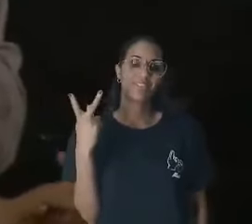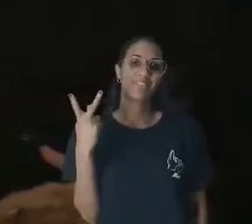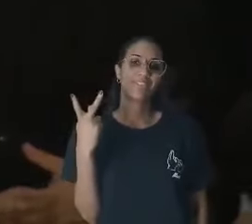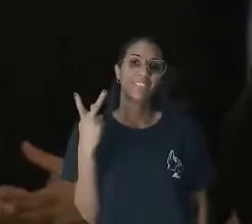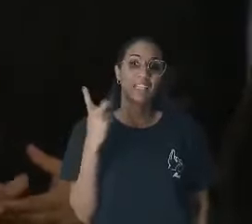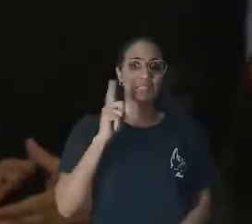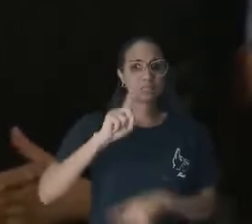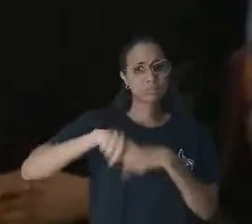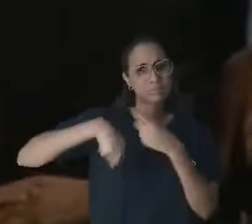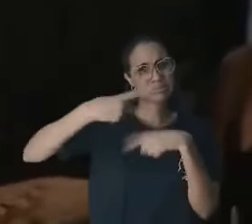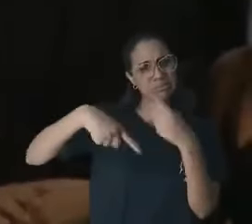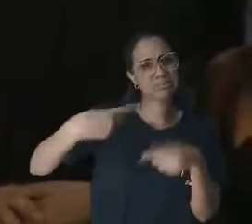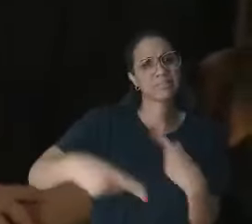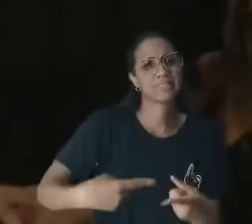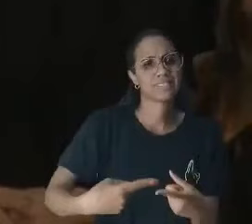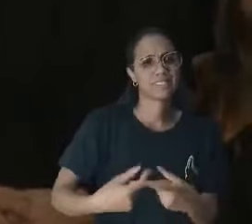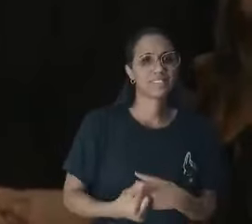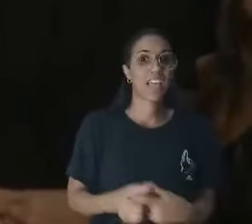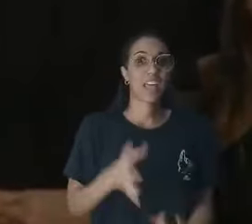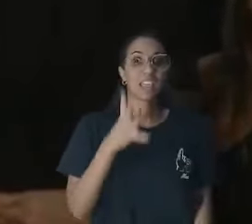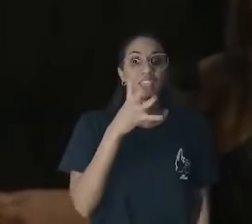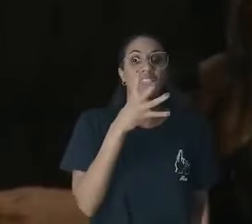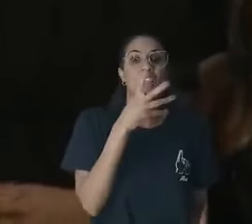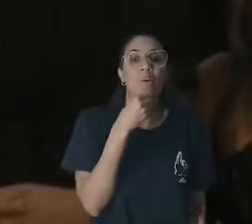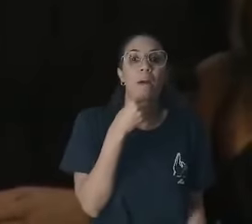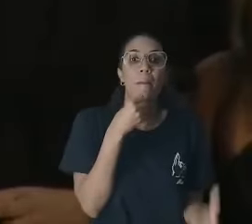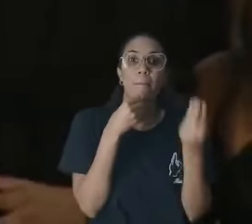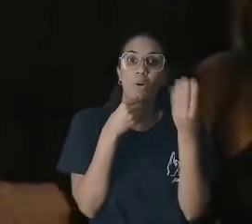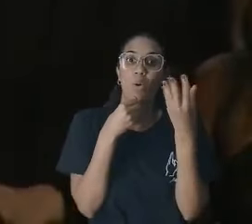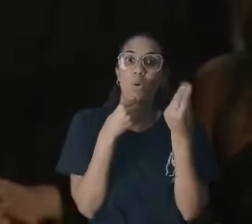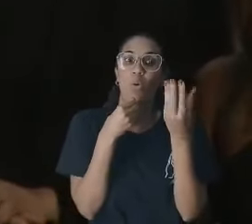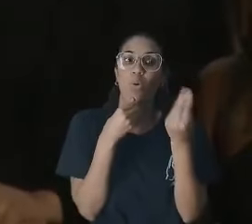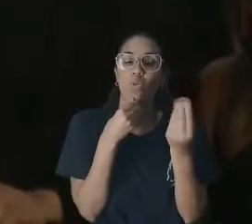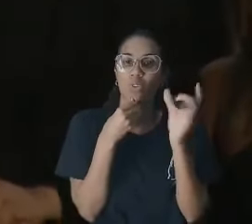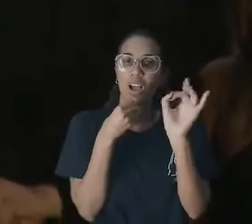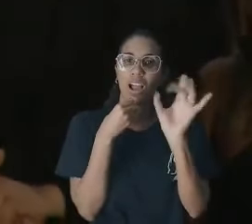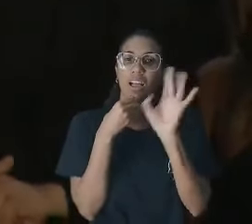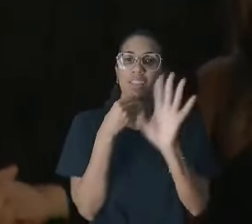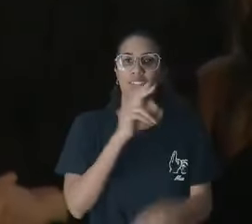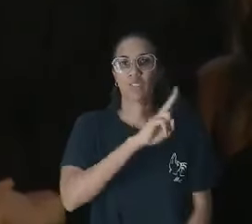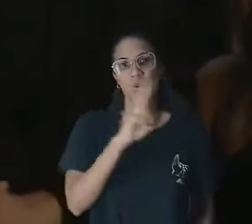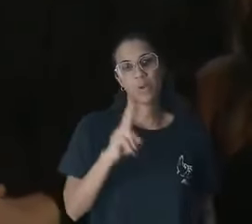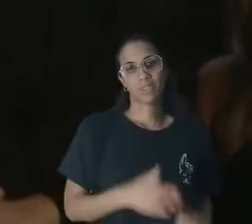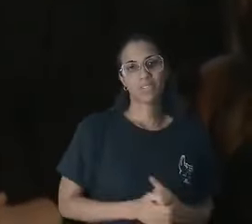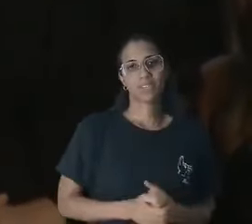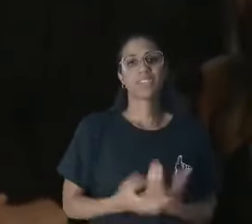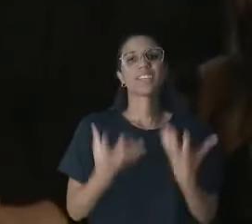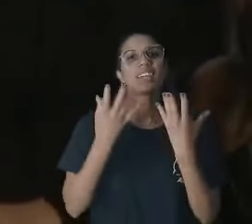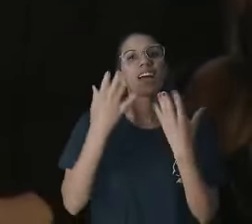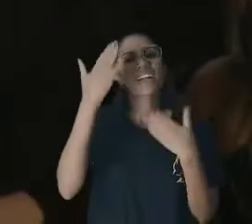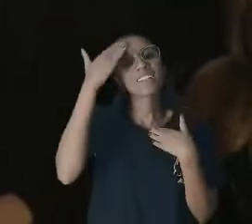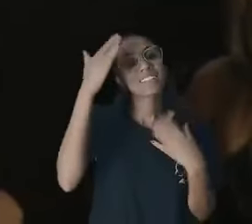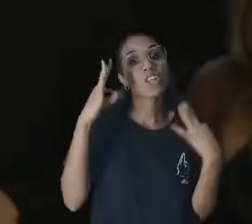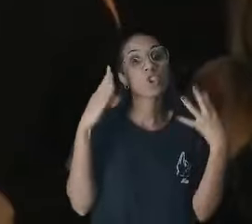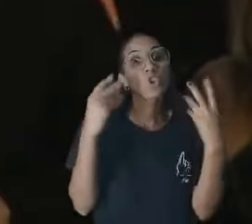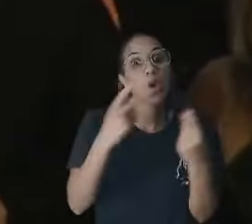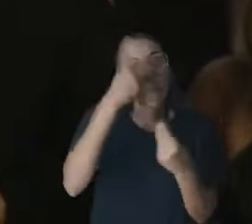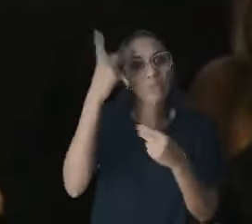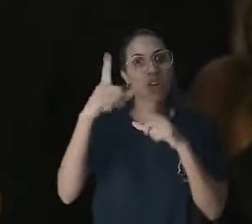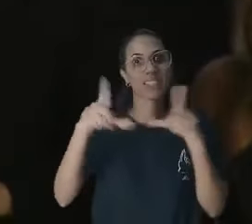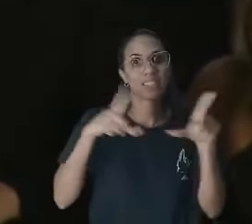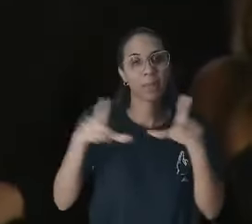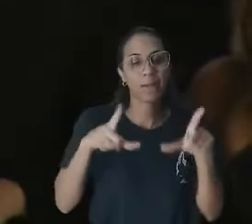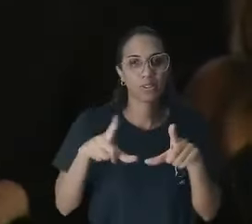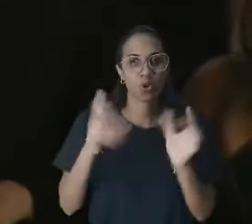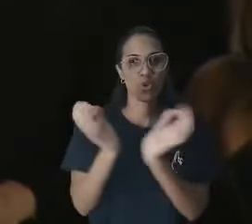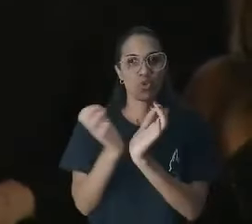eu ia cometer erros aqui. Mas tem uma equipe que está lá em cima, trabalhando, tem uma